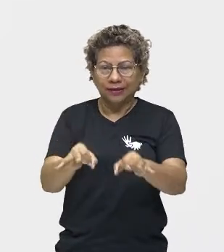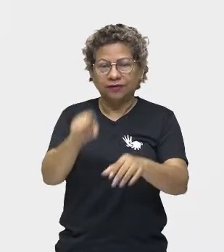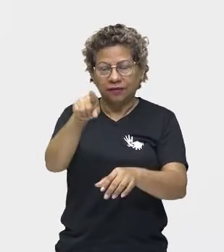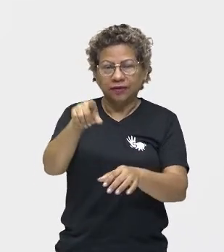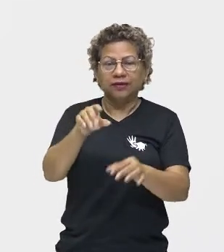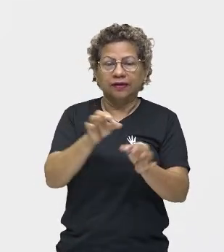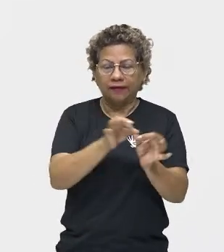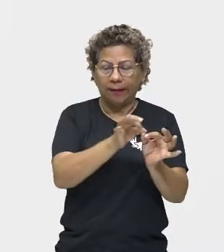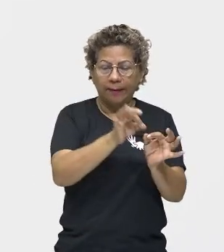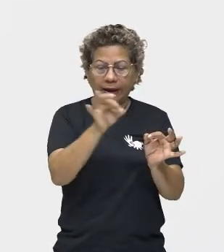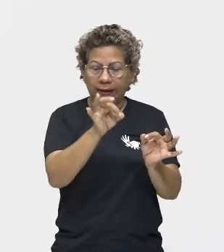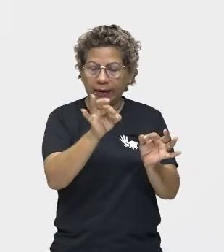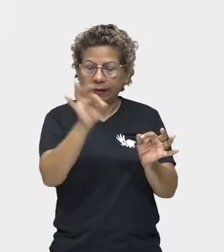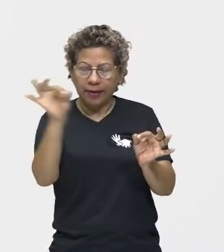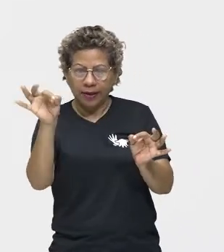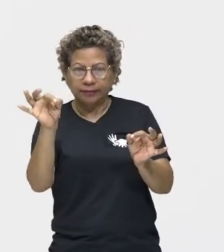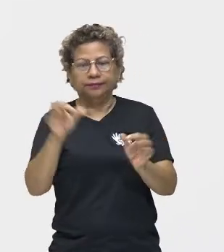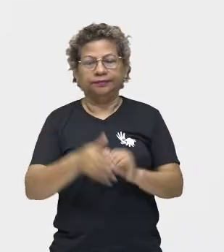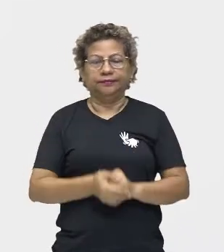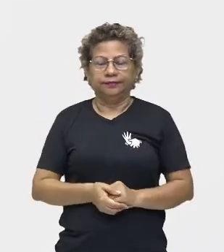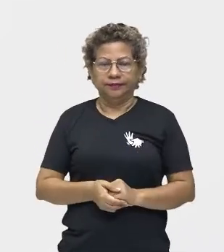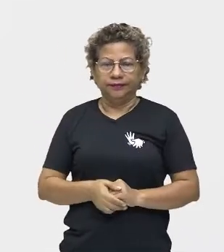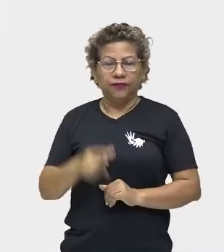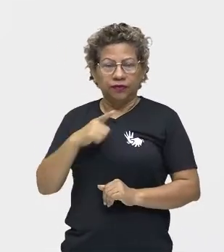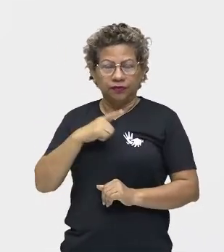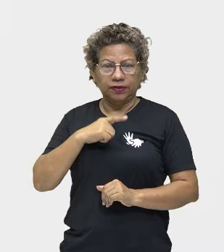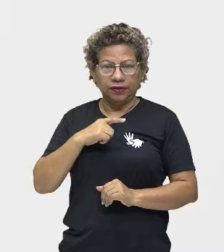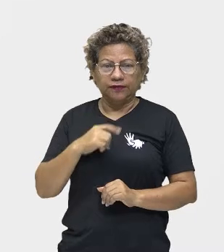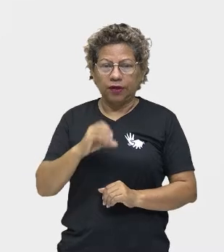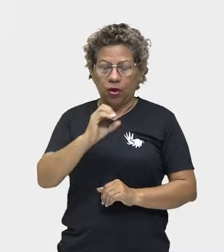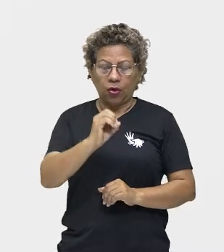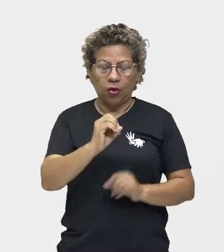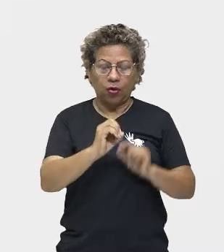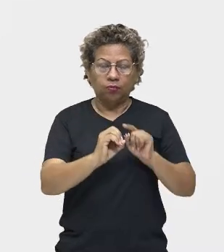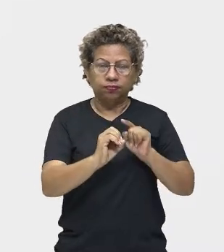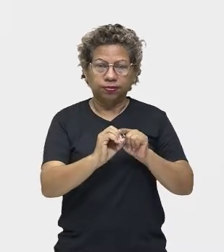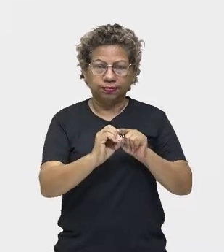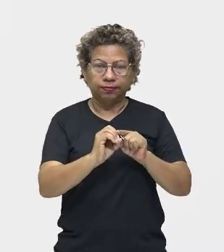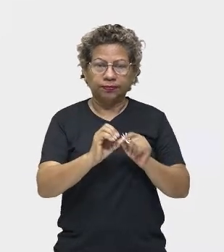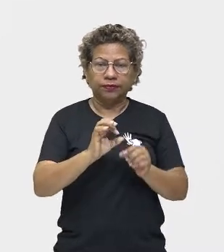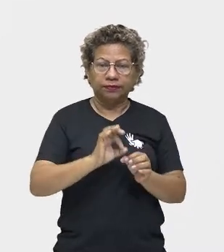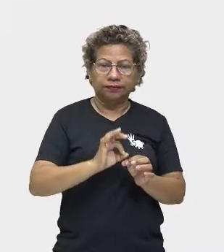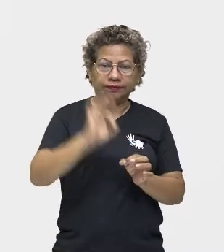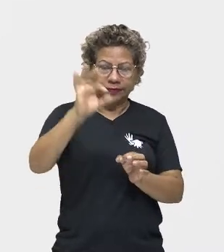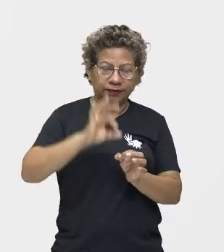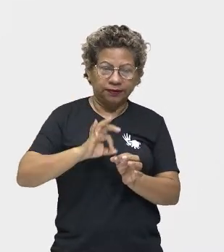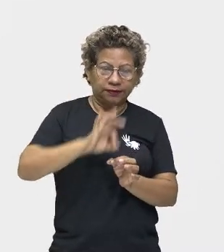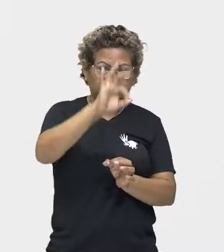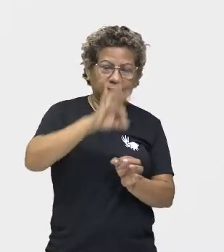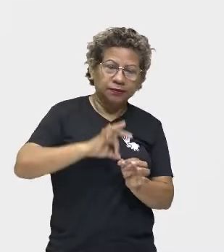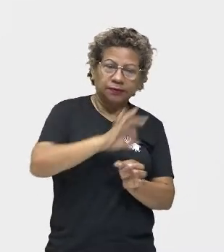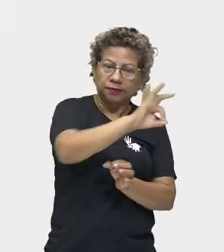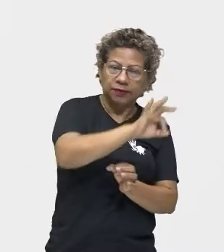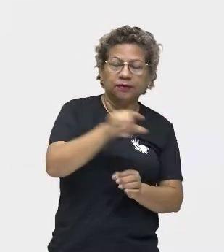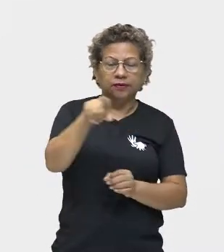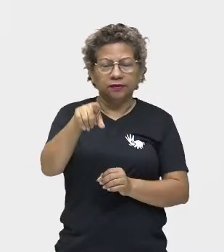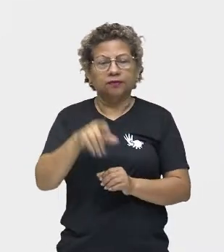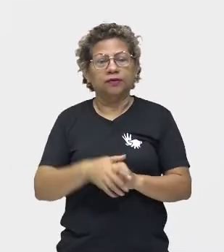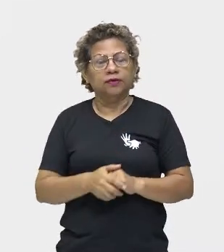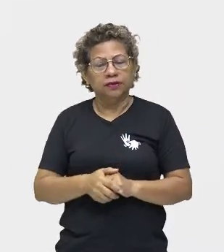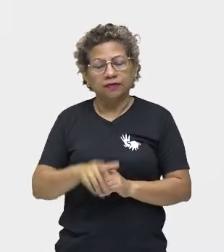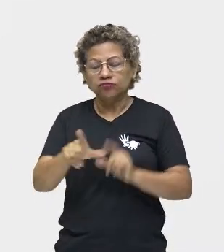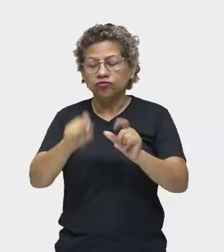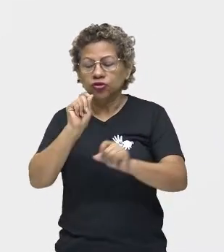ângulo AOC. Alternativas: letra A, 66 graus, letra B, 76 graus, letra C,